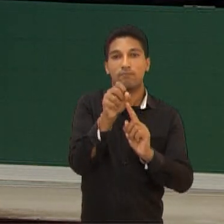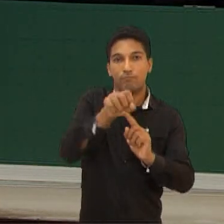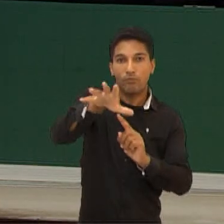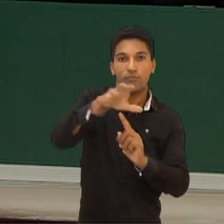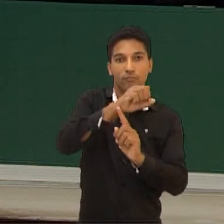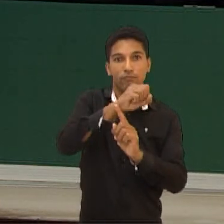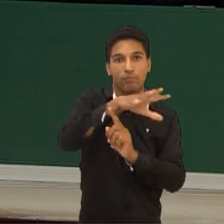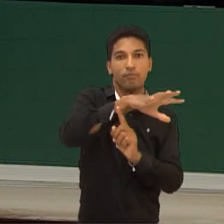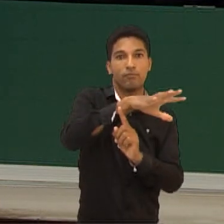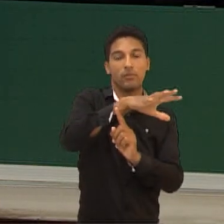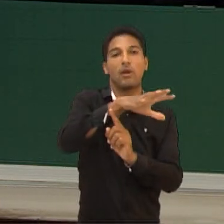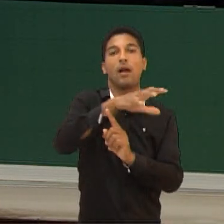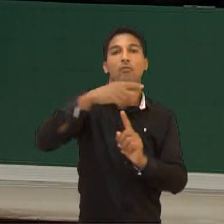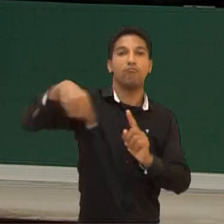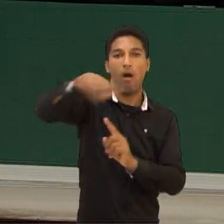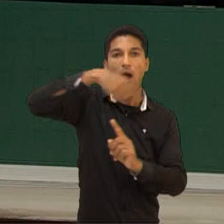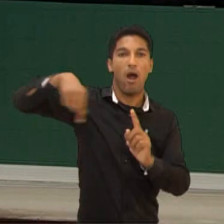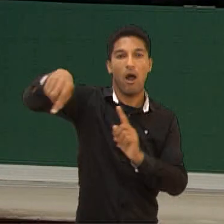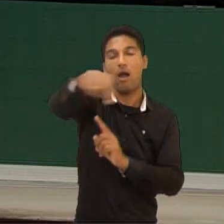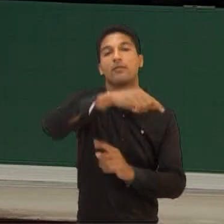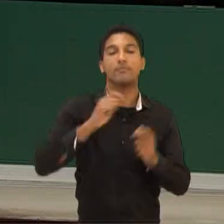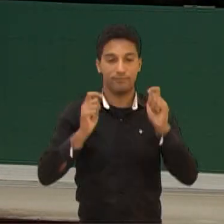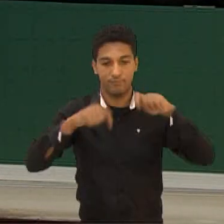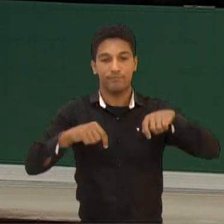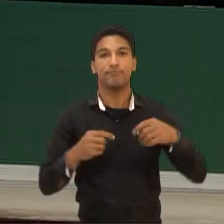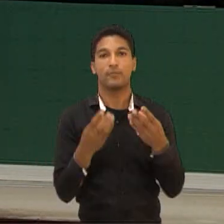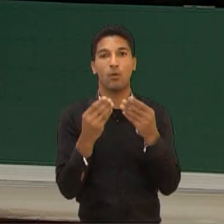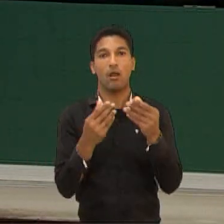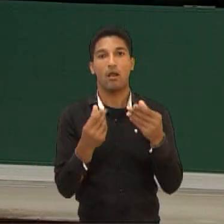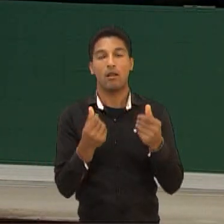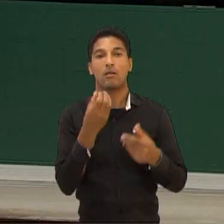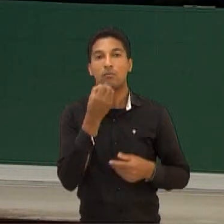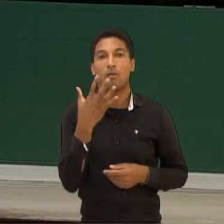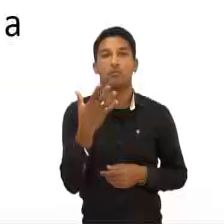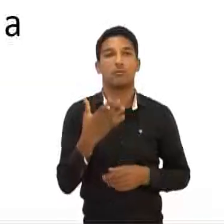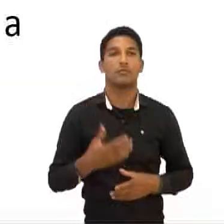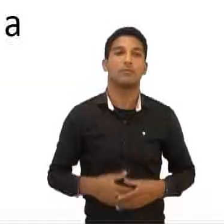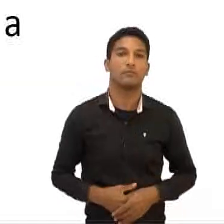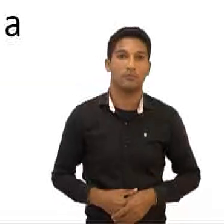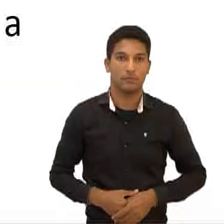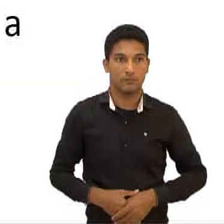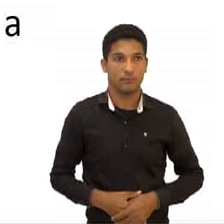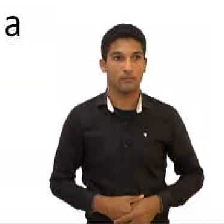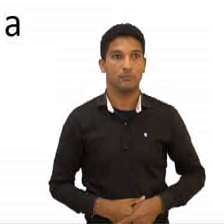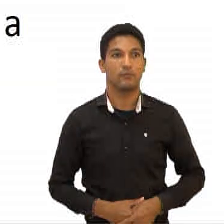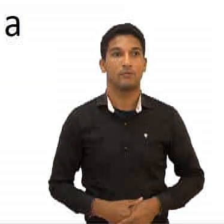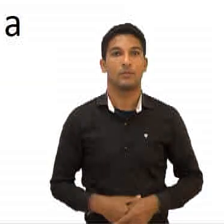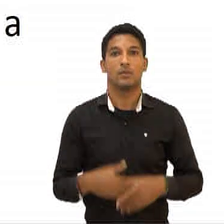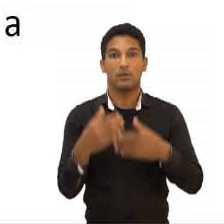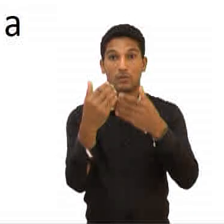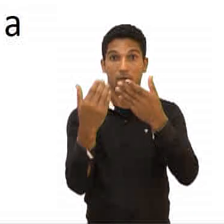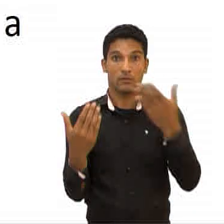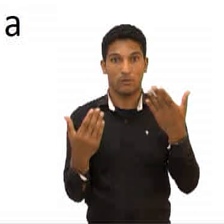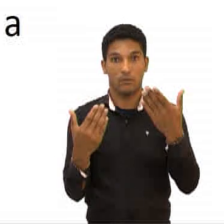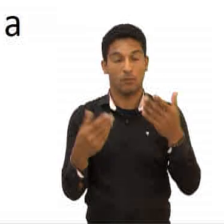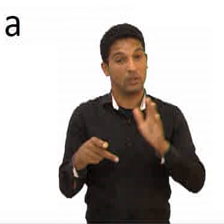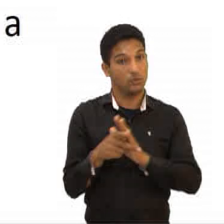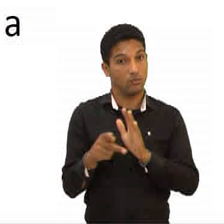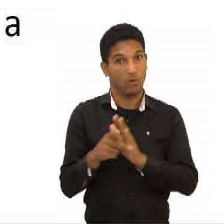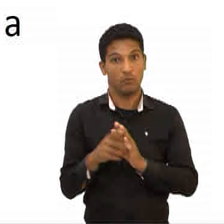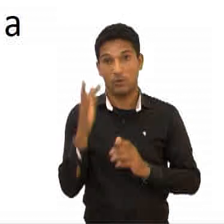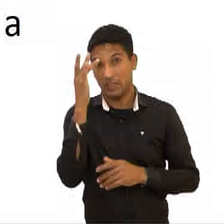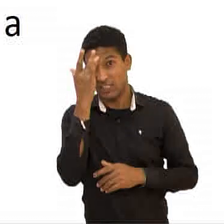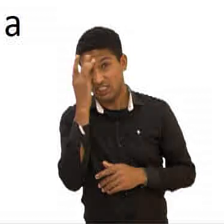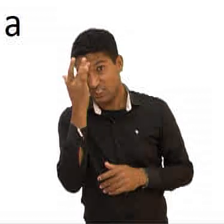lógico, traz uma irrigação de maior qualidade. No entanto, o desenvolvimento desses sistemas de irrigação na Índia e no Paquistão,